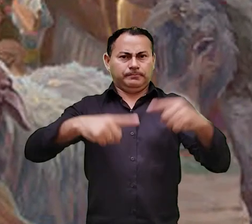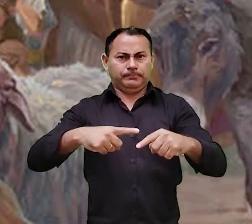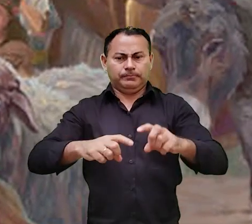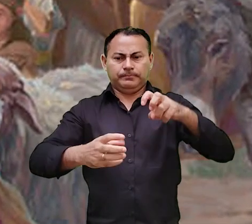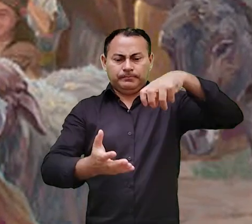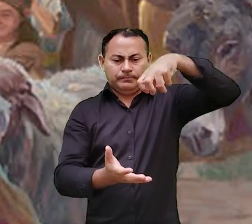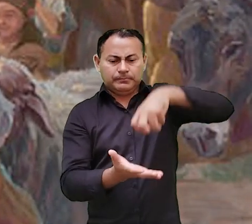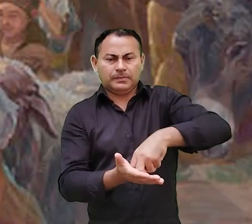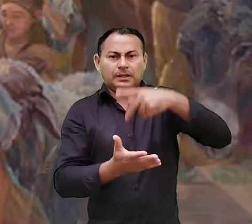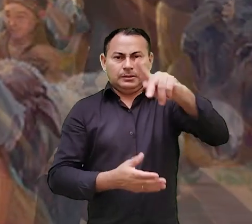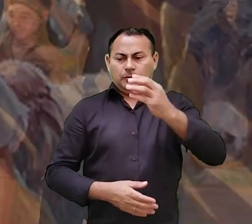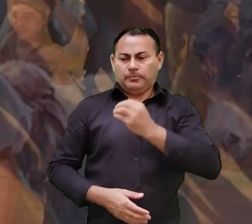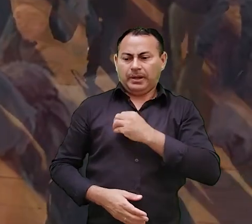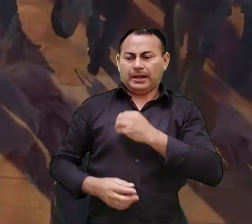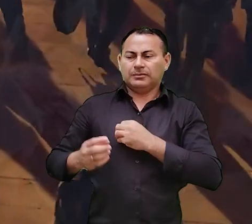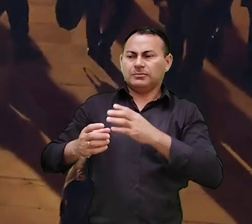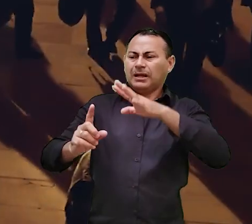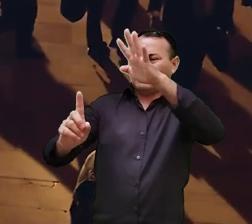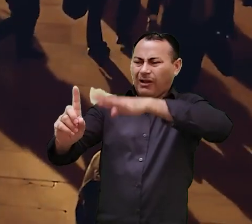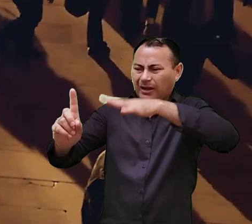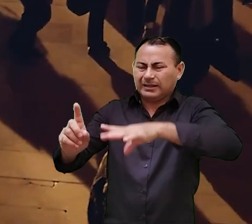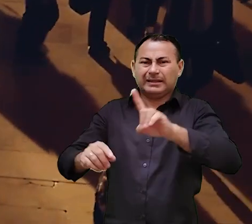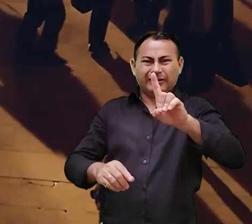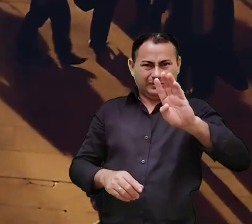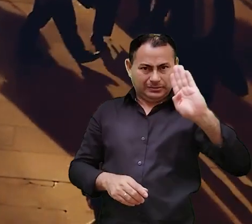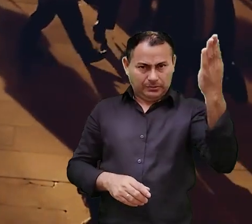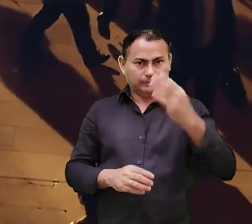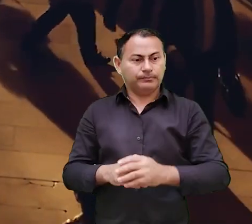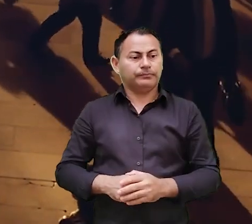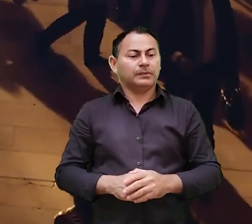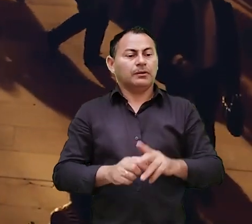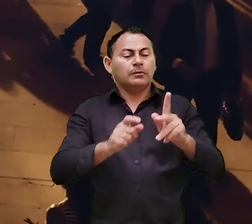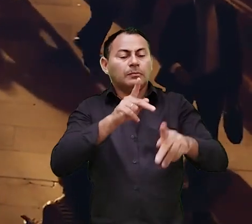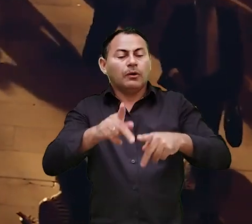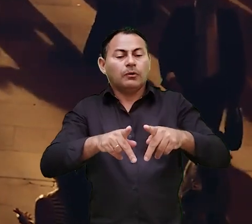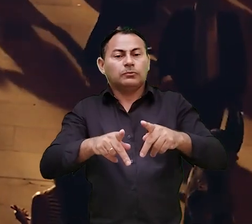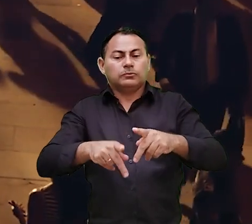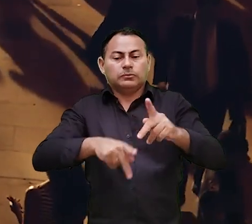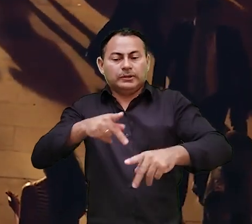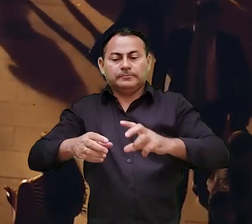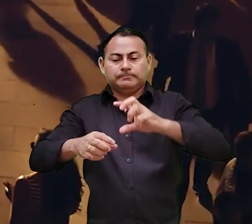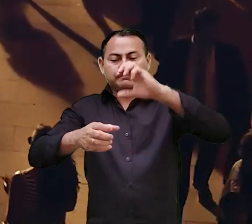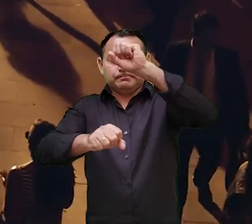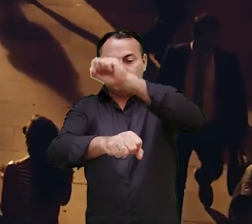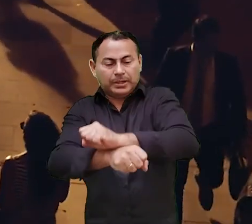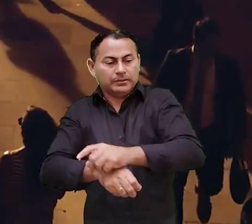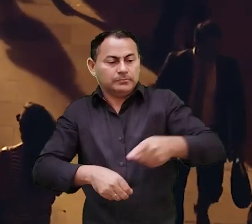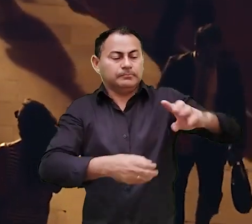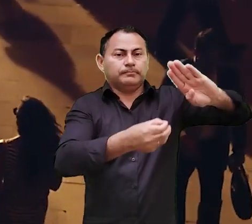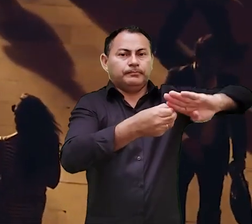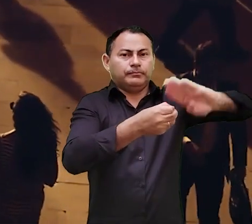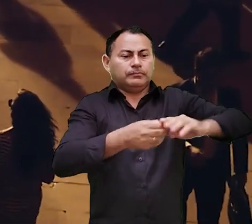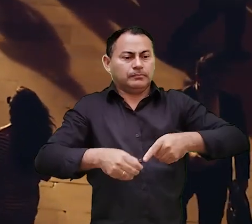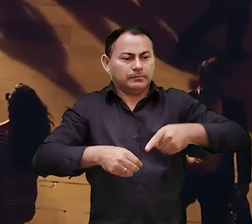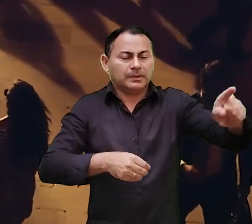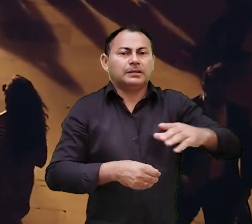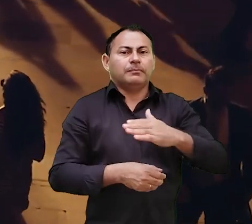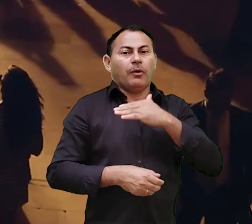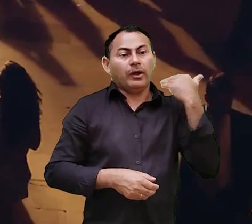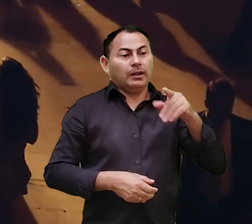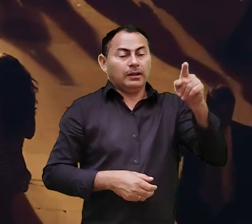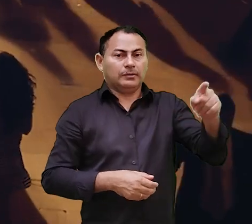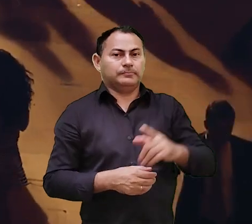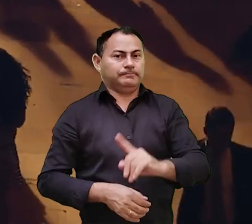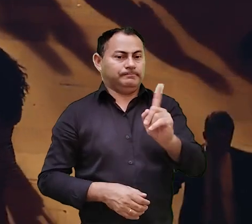desafio. Como castigo pelo seu pecado de idolatria, o povo de Judá tinha sido exilado para a Babilônia. A marcha de morte para